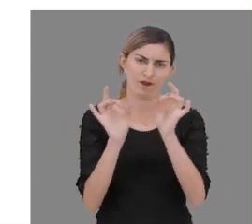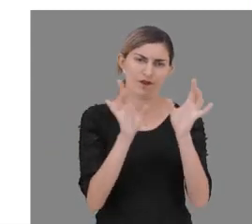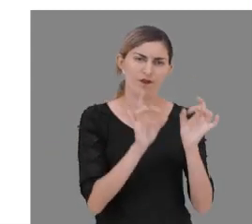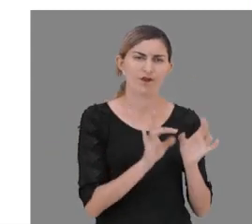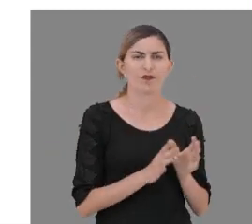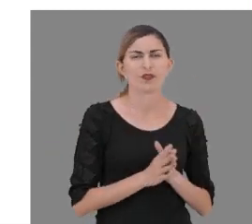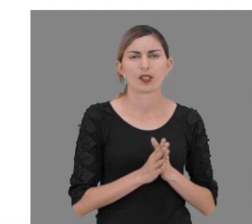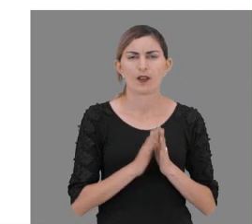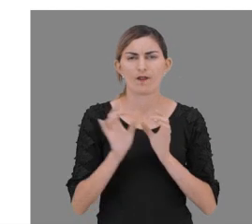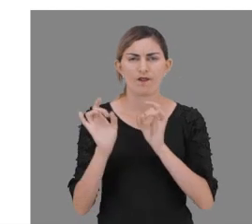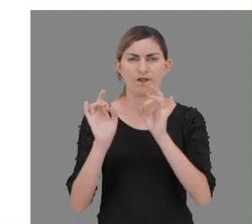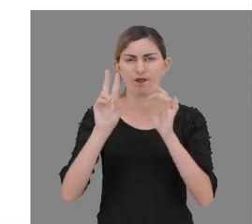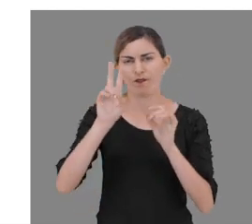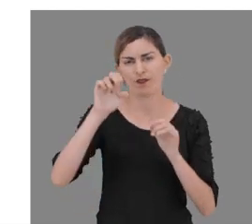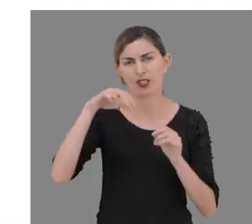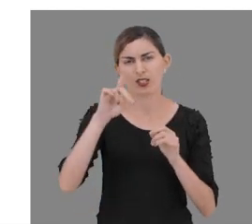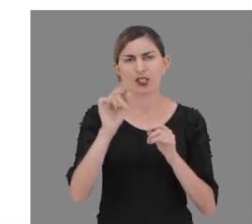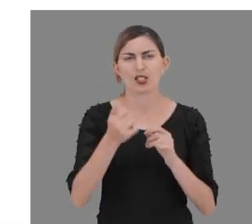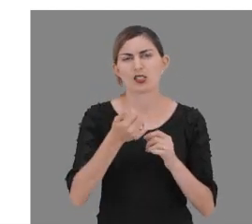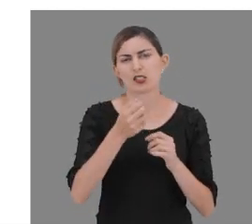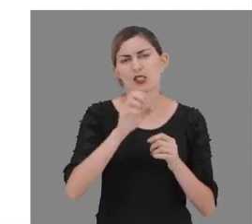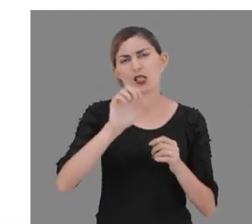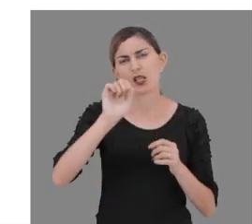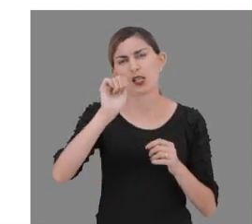dados vendas, chamada